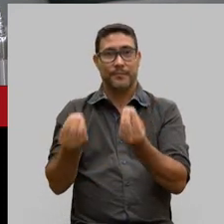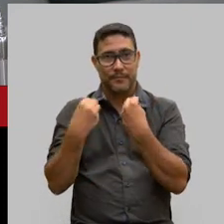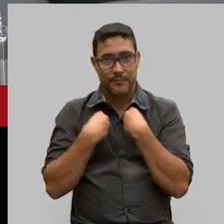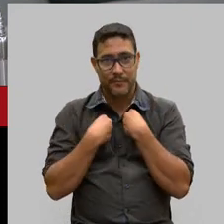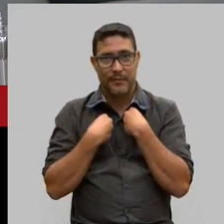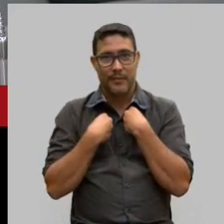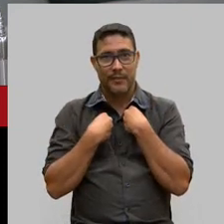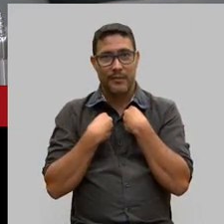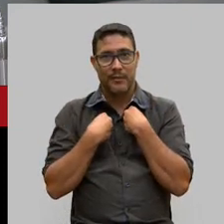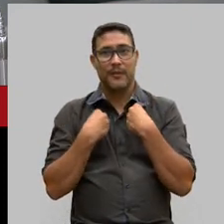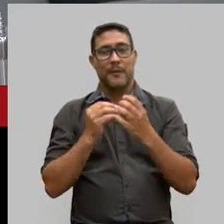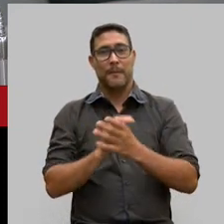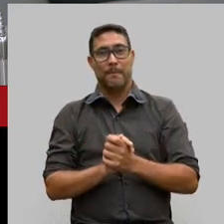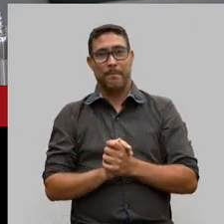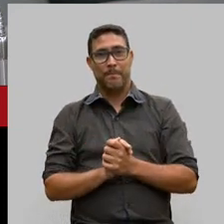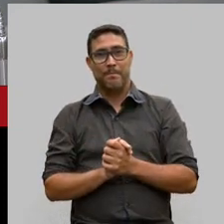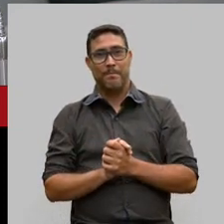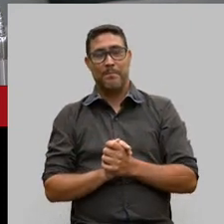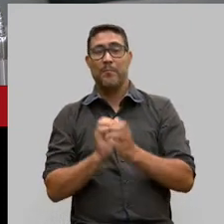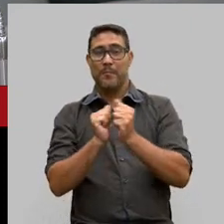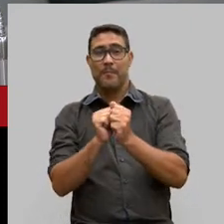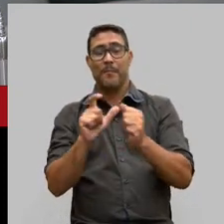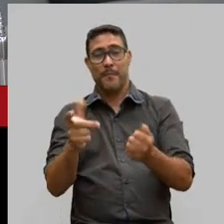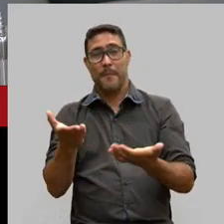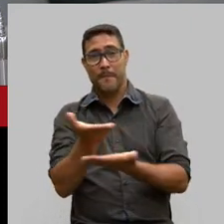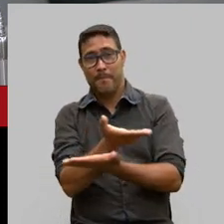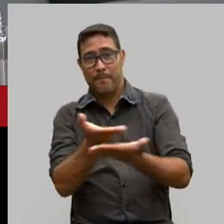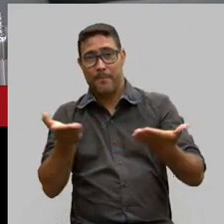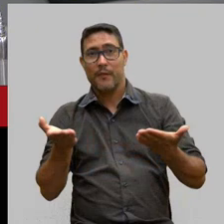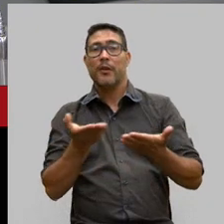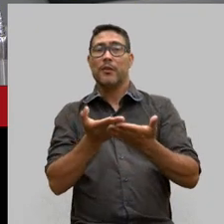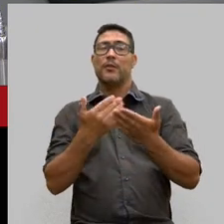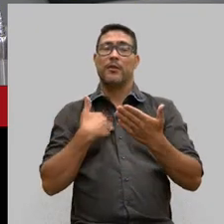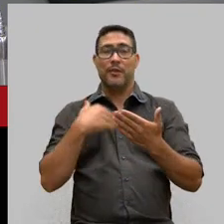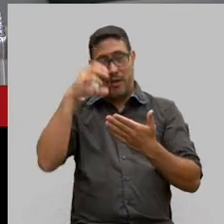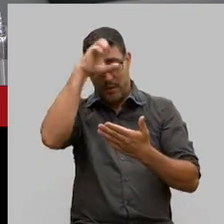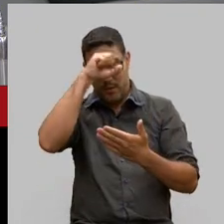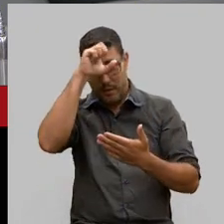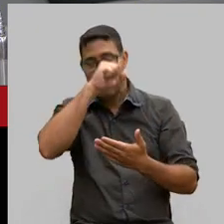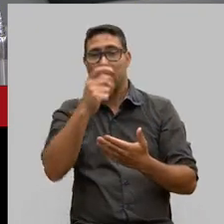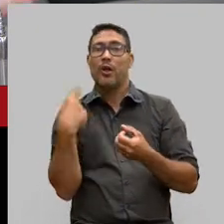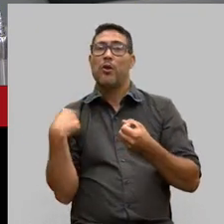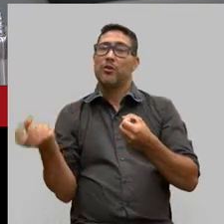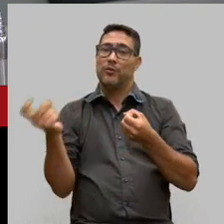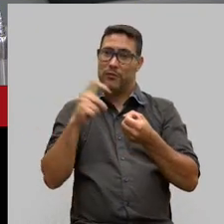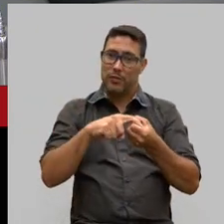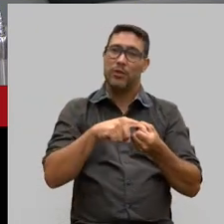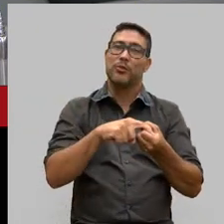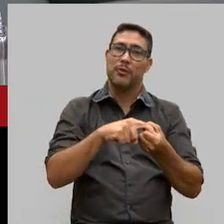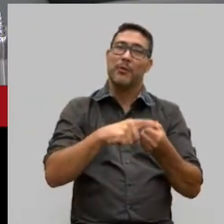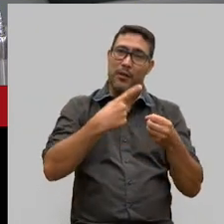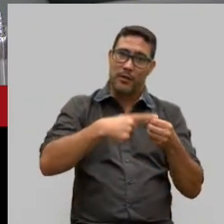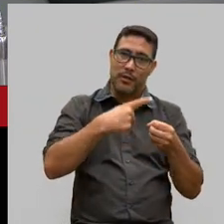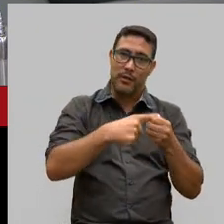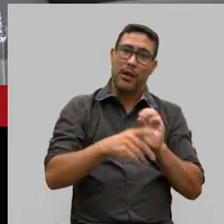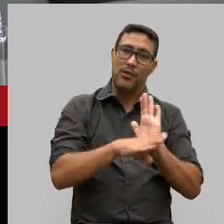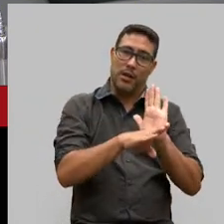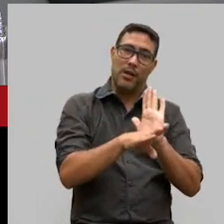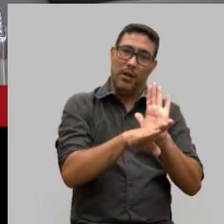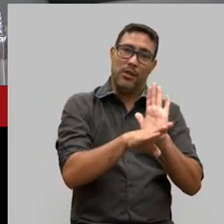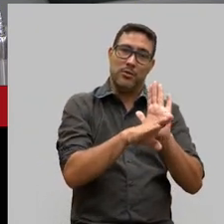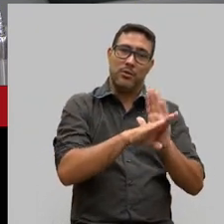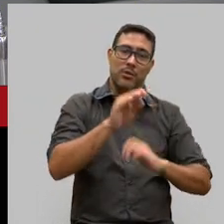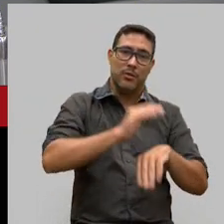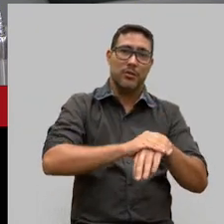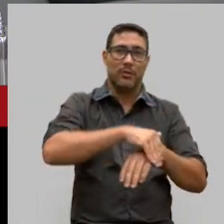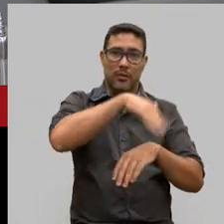honra para mim estar junto com vocês porque aqui eu aprendo demais e eu volto pra minha cidade para colaborar e ajudar muito mais e